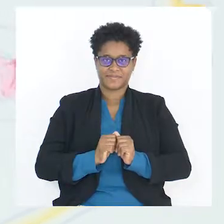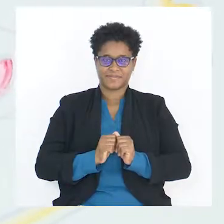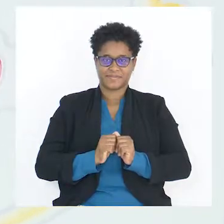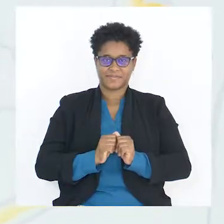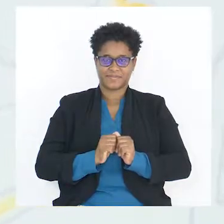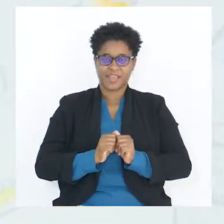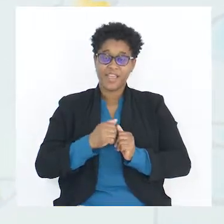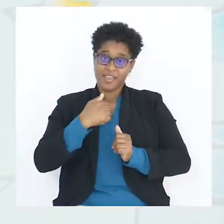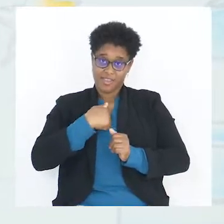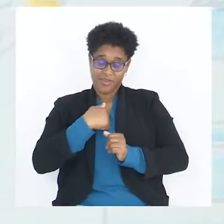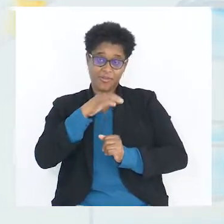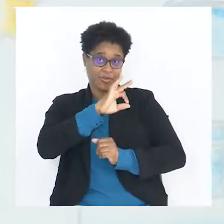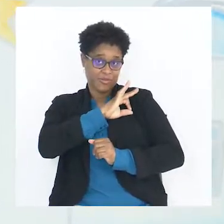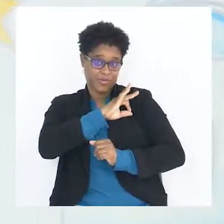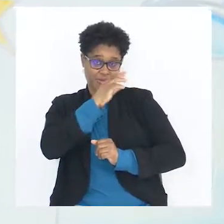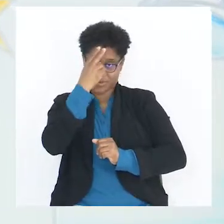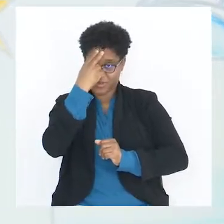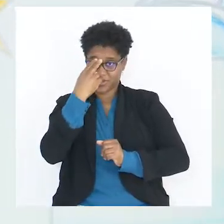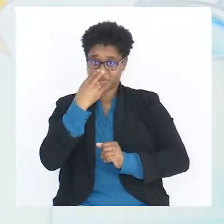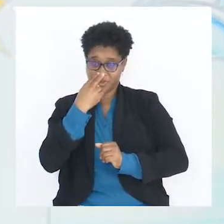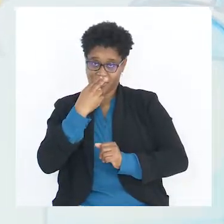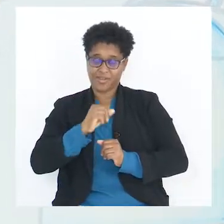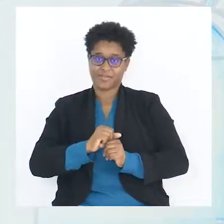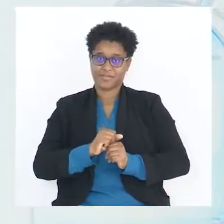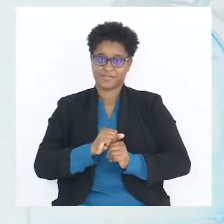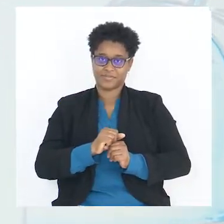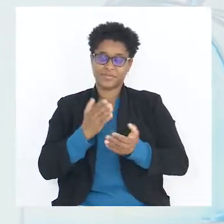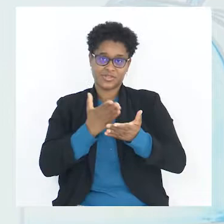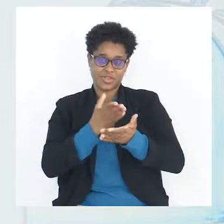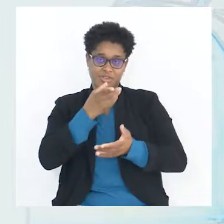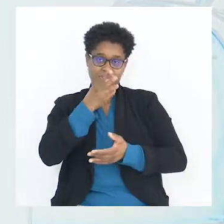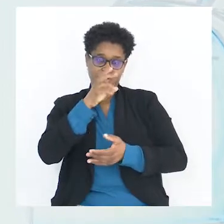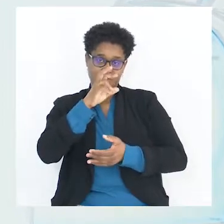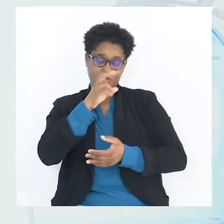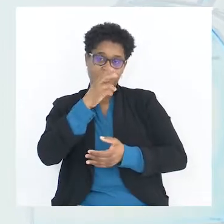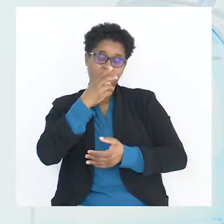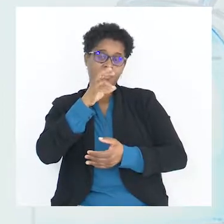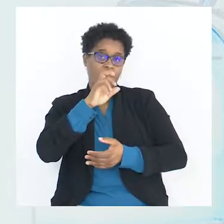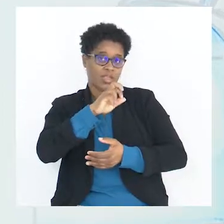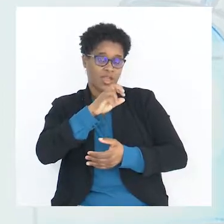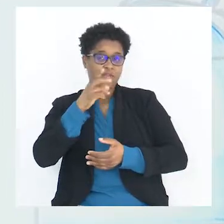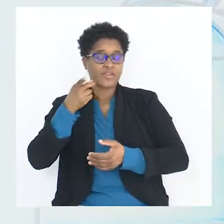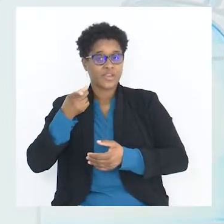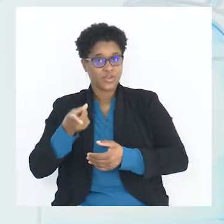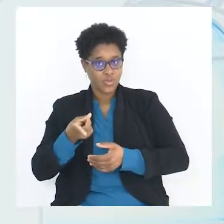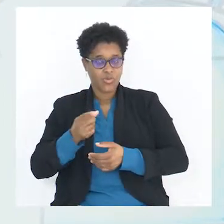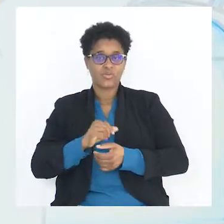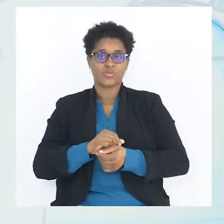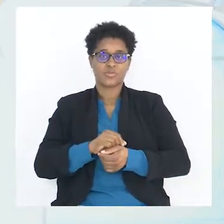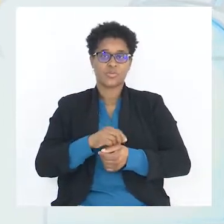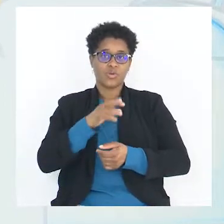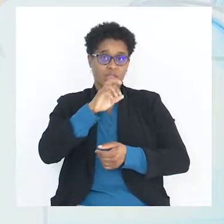Eu sou professor de História de 9º e 8º ano e o meu nome